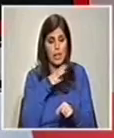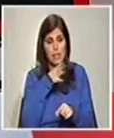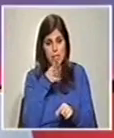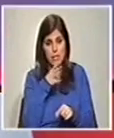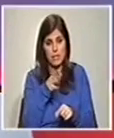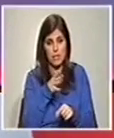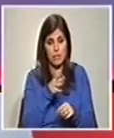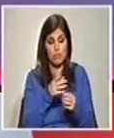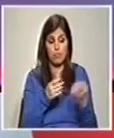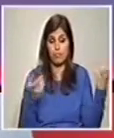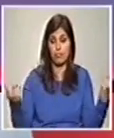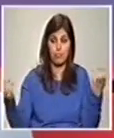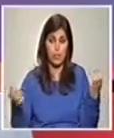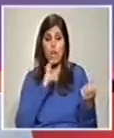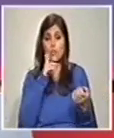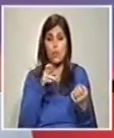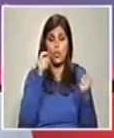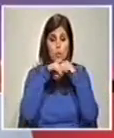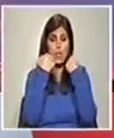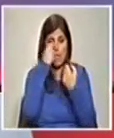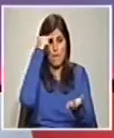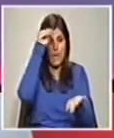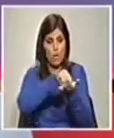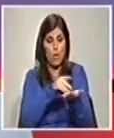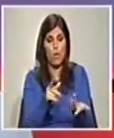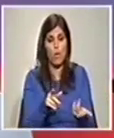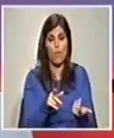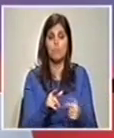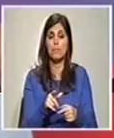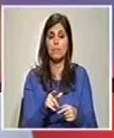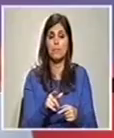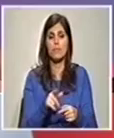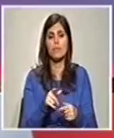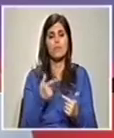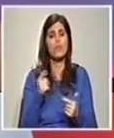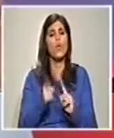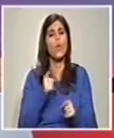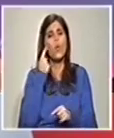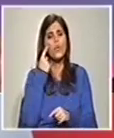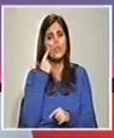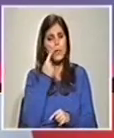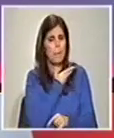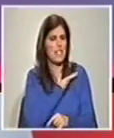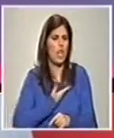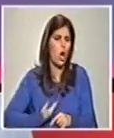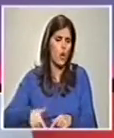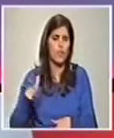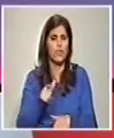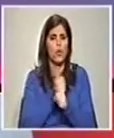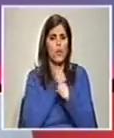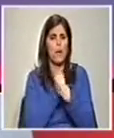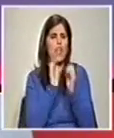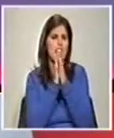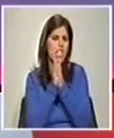nas respostas que a sociedade foi inventando. Tradicionalmente, volto a dizer, historicamente, aquilo que nós conhecemos pelas misericórdias, pelos trabalhos das